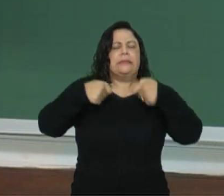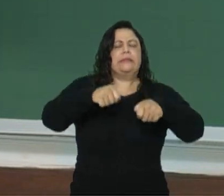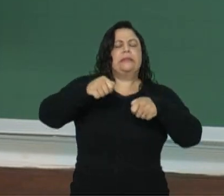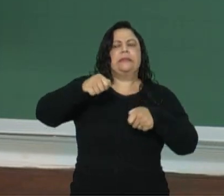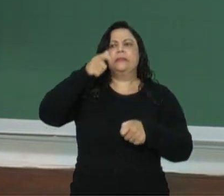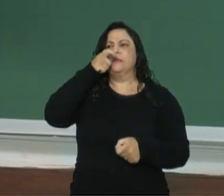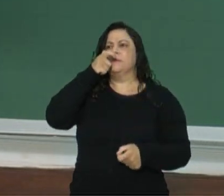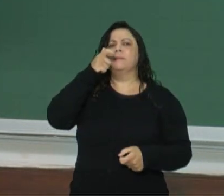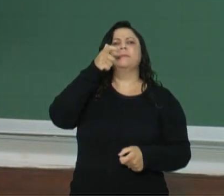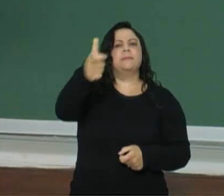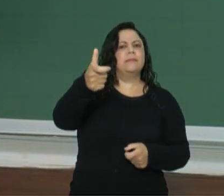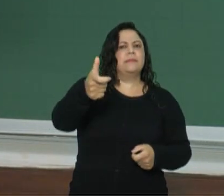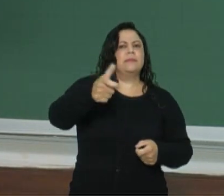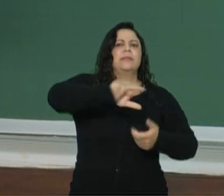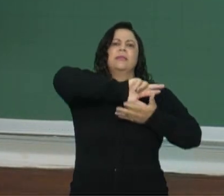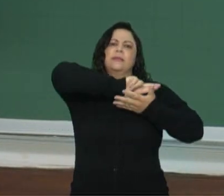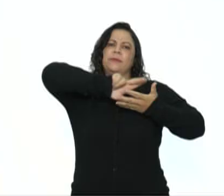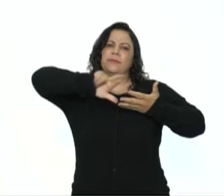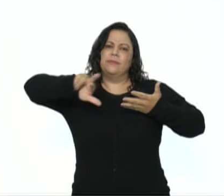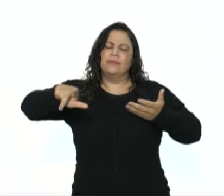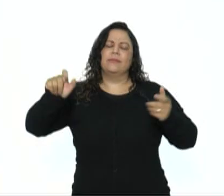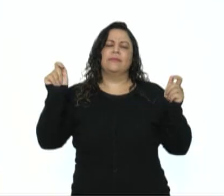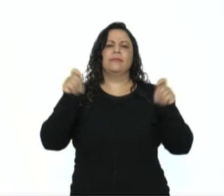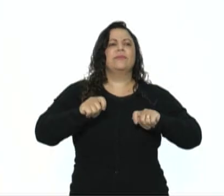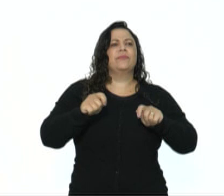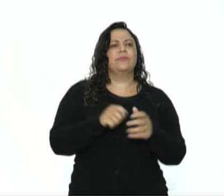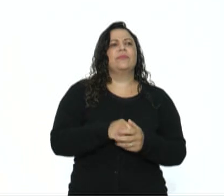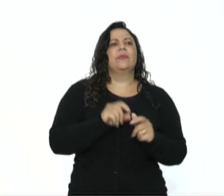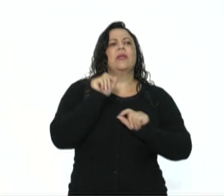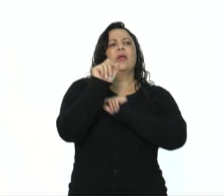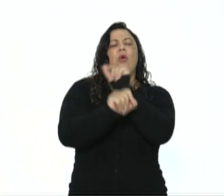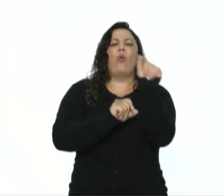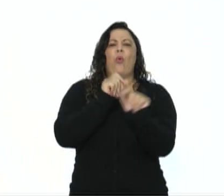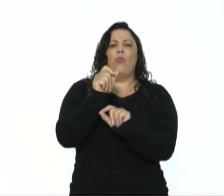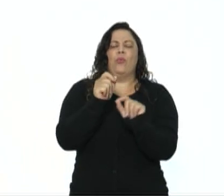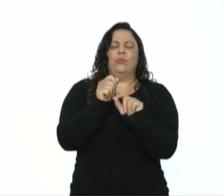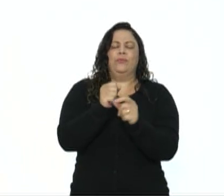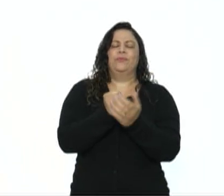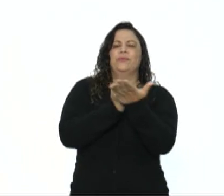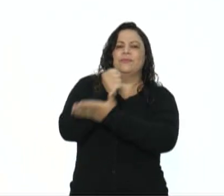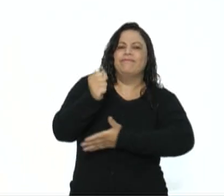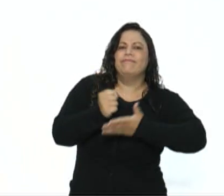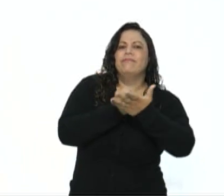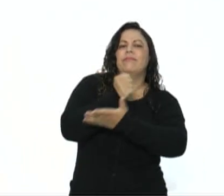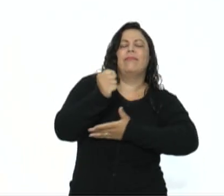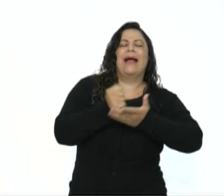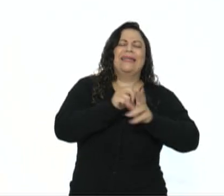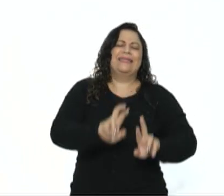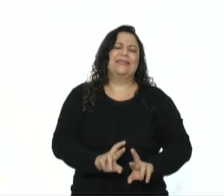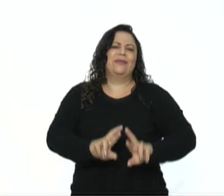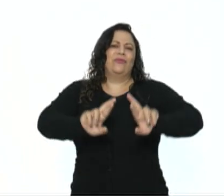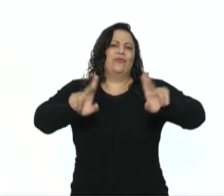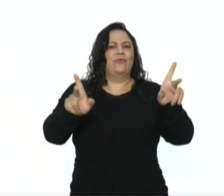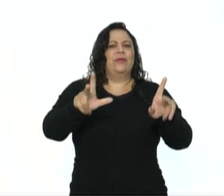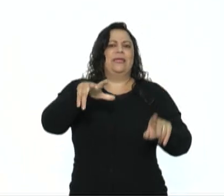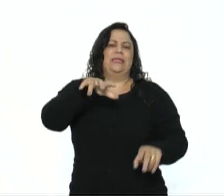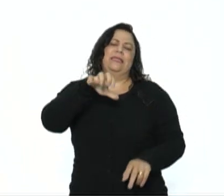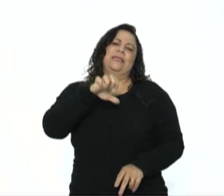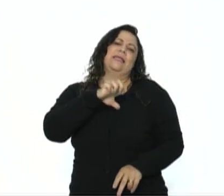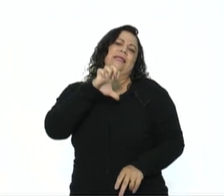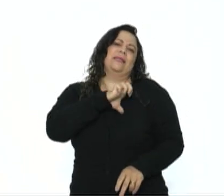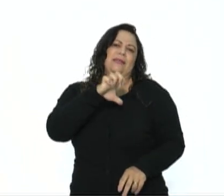aspectos. Nós vamos evidenciar os fundamentos e diferenças da ética Ubuntu para as demais